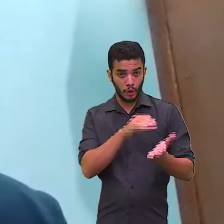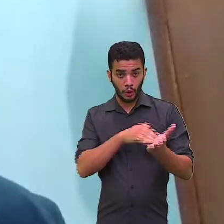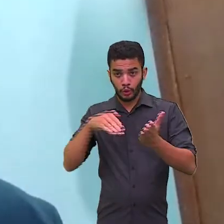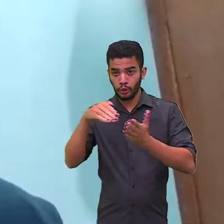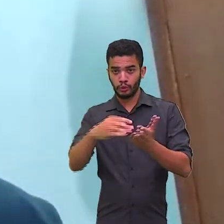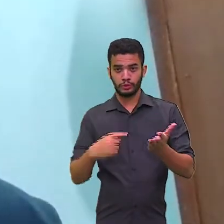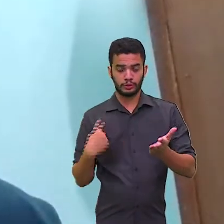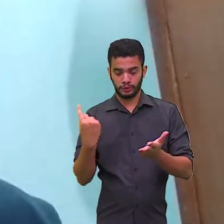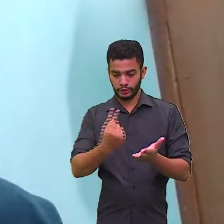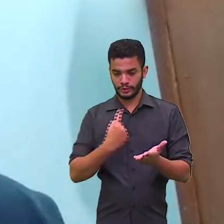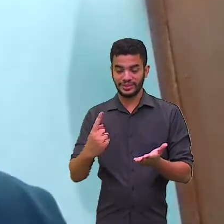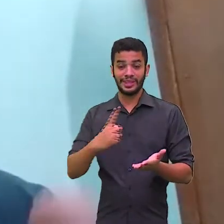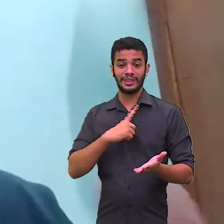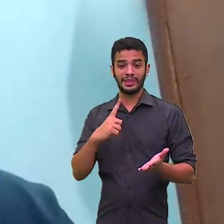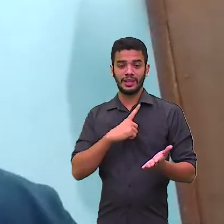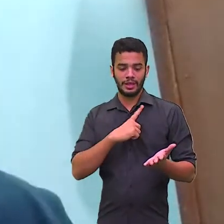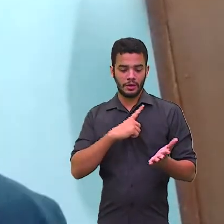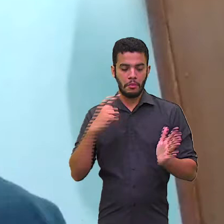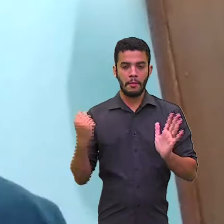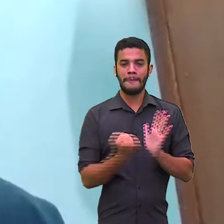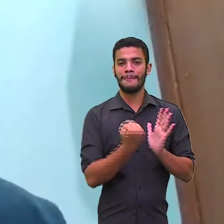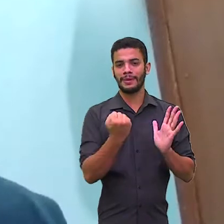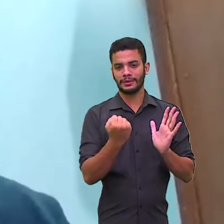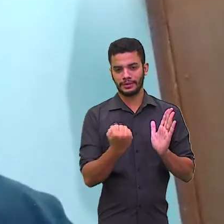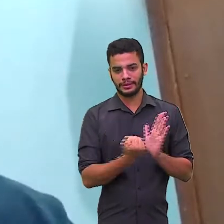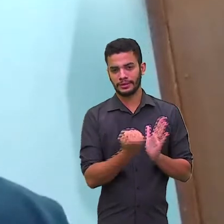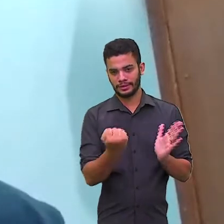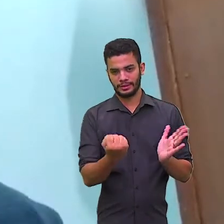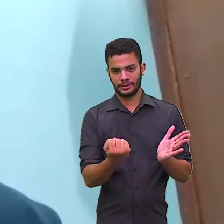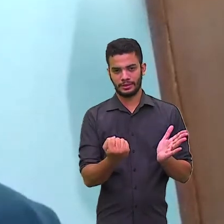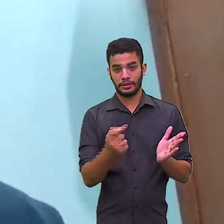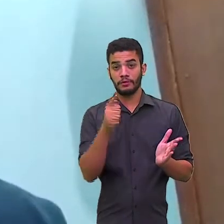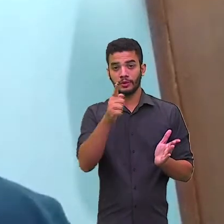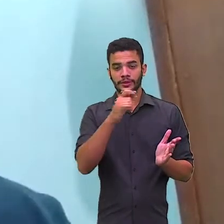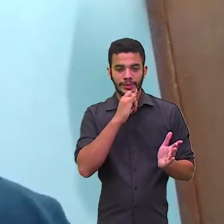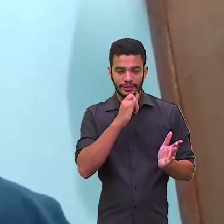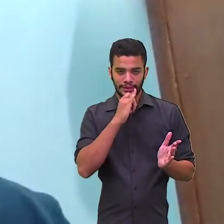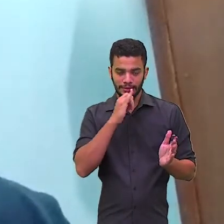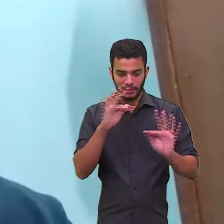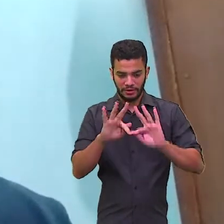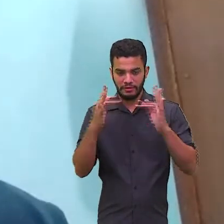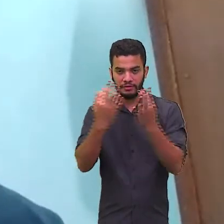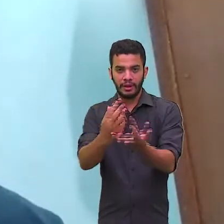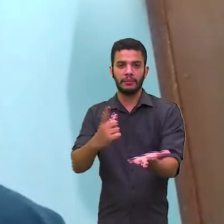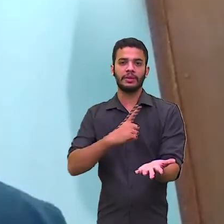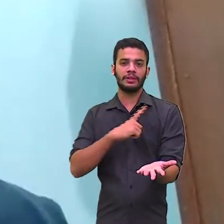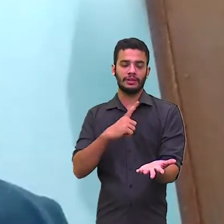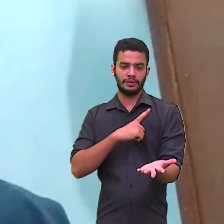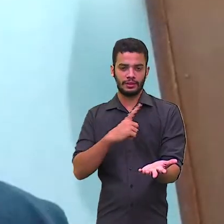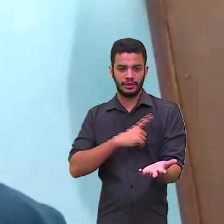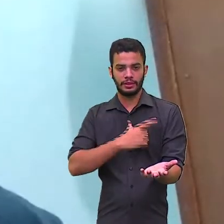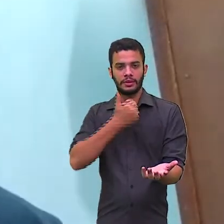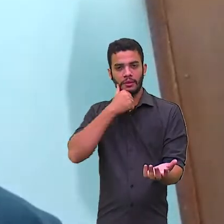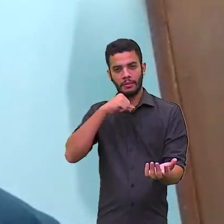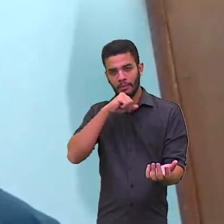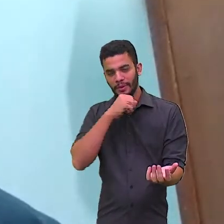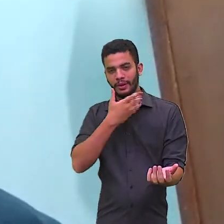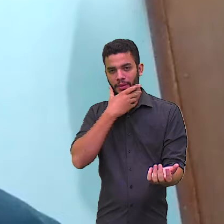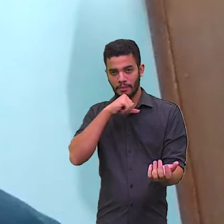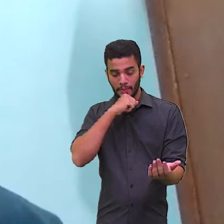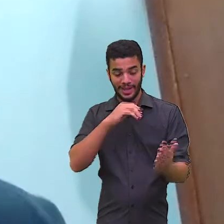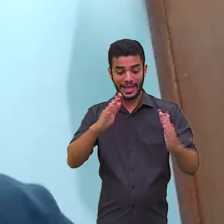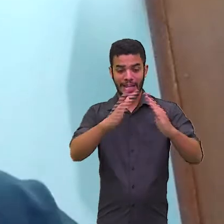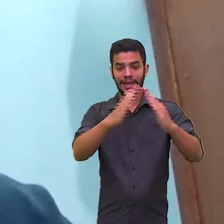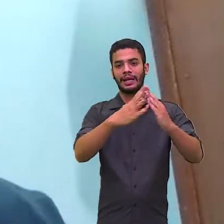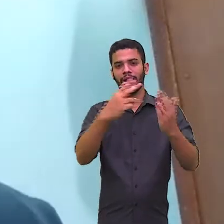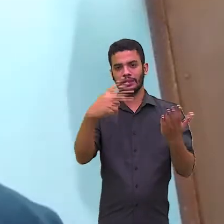um patrimônio. Você tem um nome, você tem uma família, você tem um pai, você tem uma mãe, você tem uma casa onde você